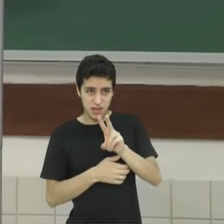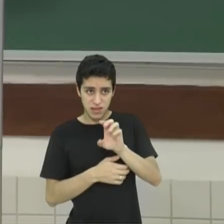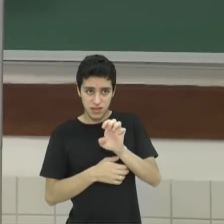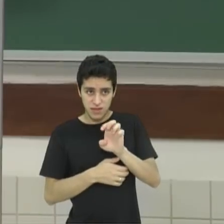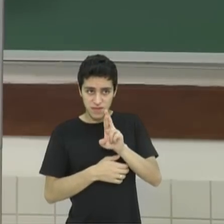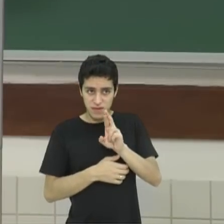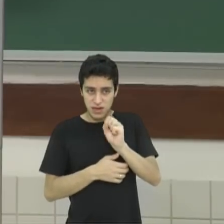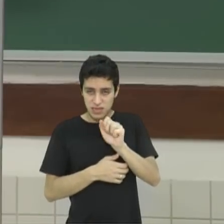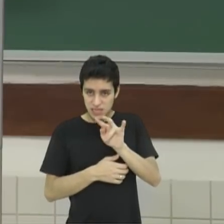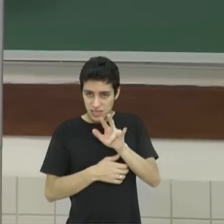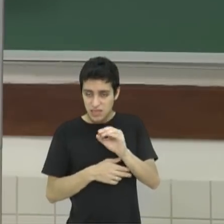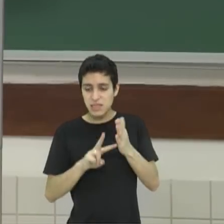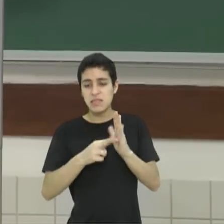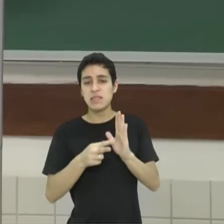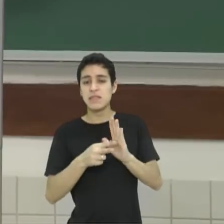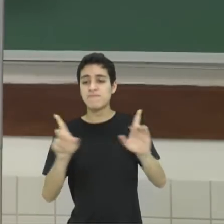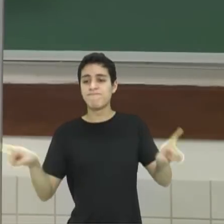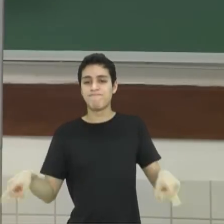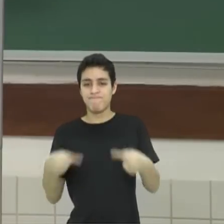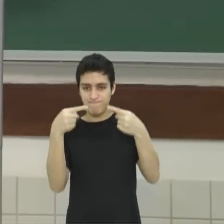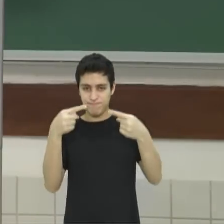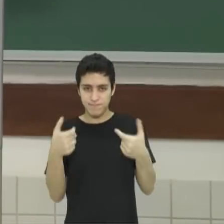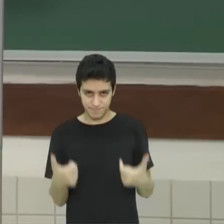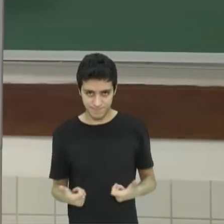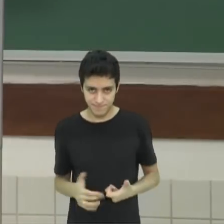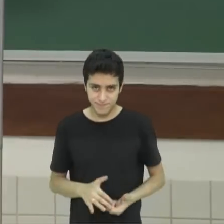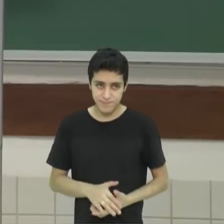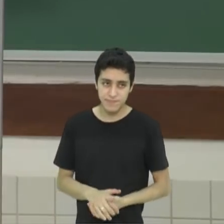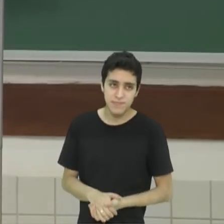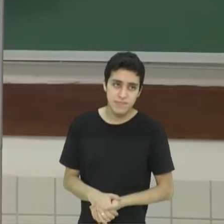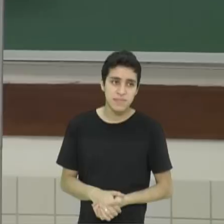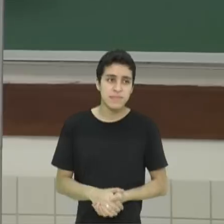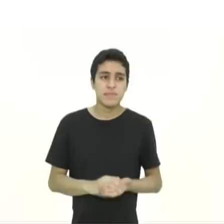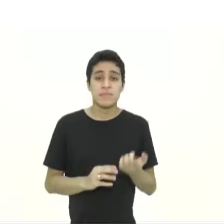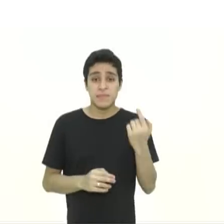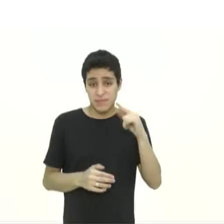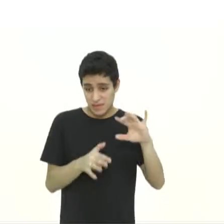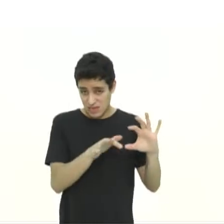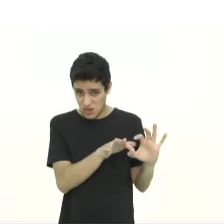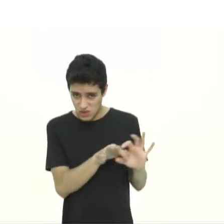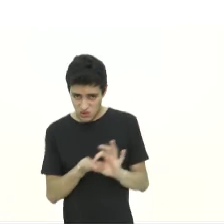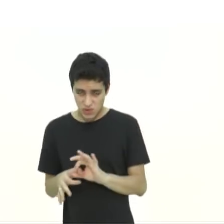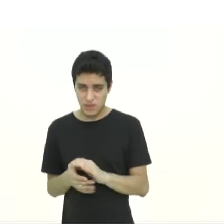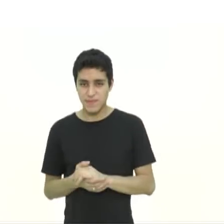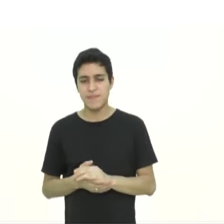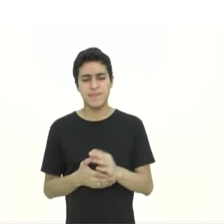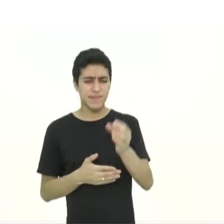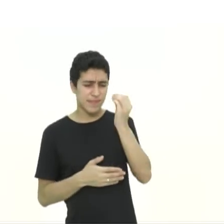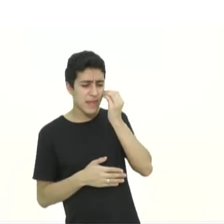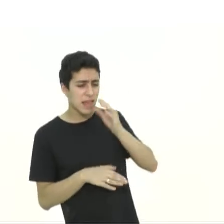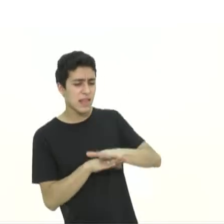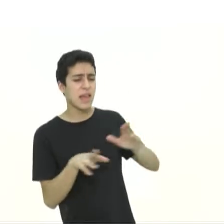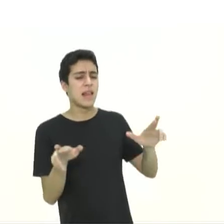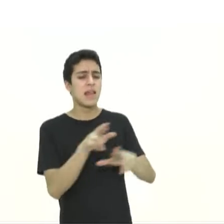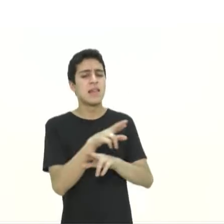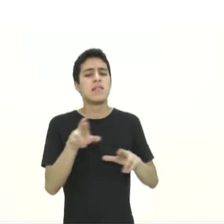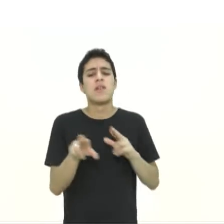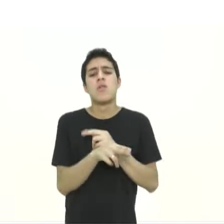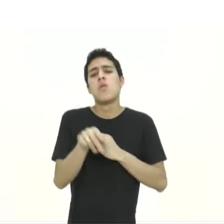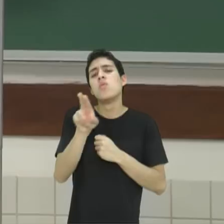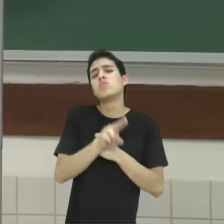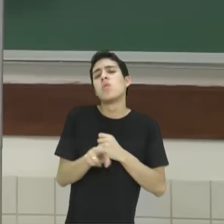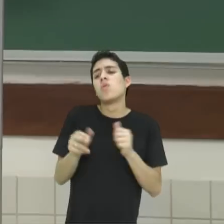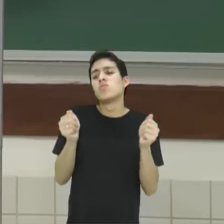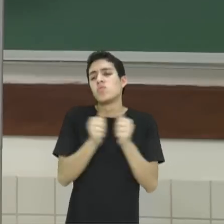adversário, portanto, um contra o outro, tá? Nesse caso, para auxiliar essa relação, foi usada uma